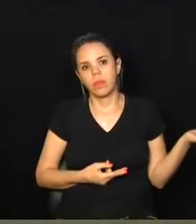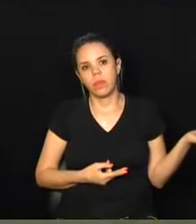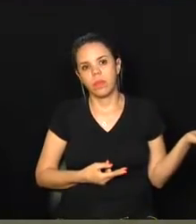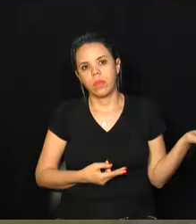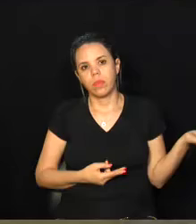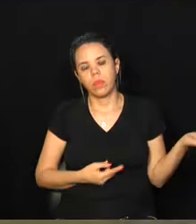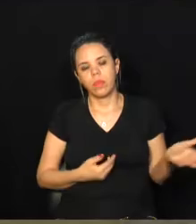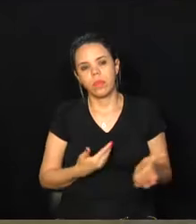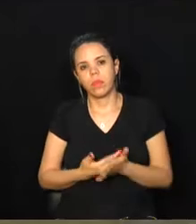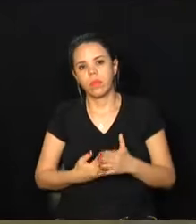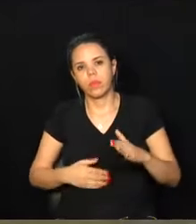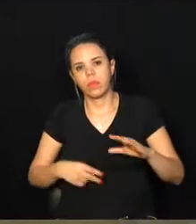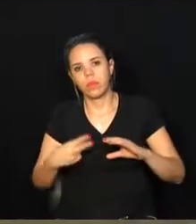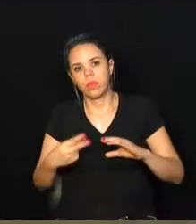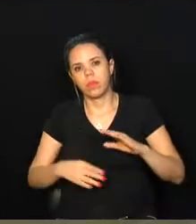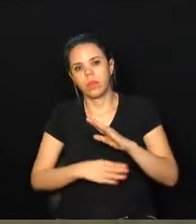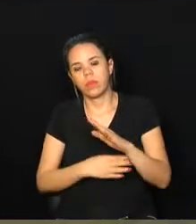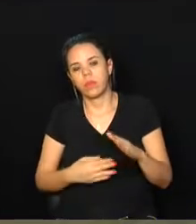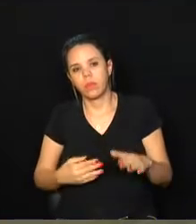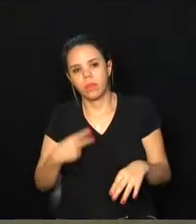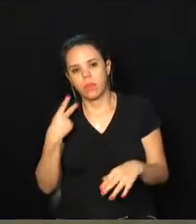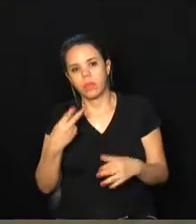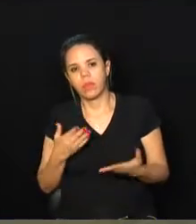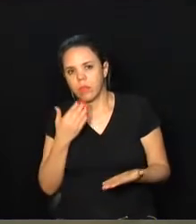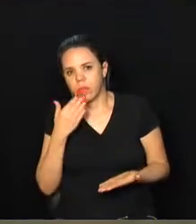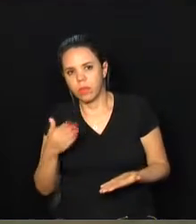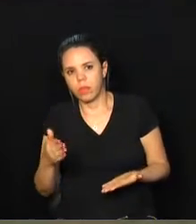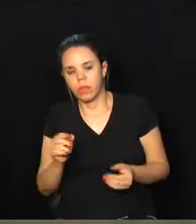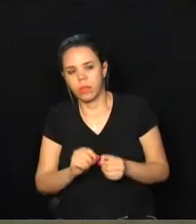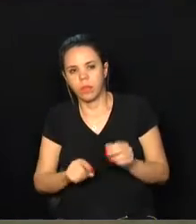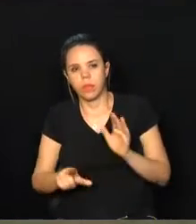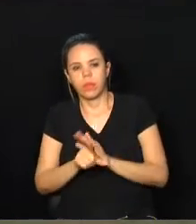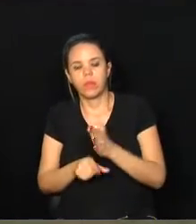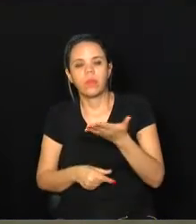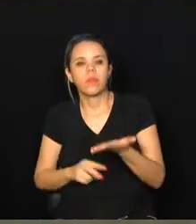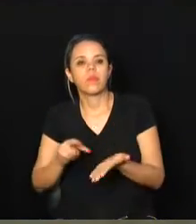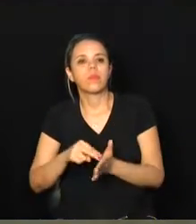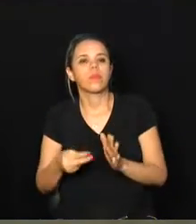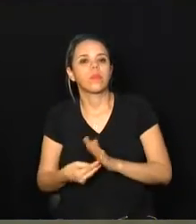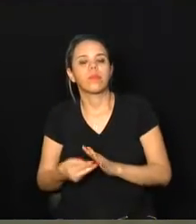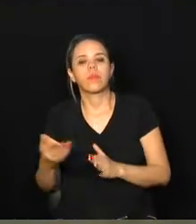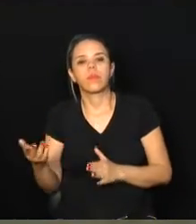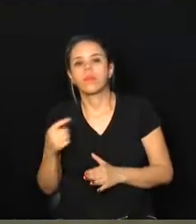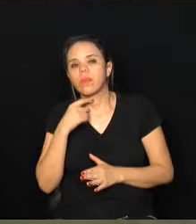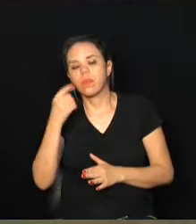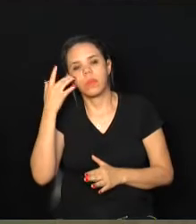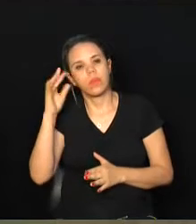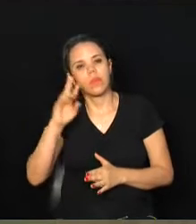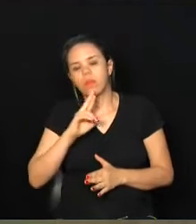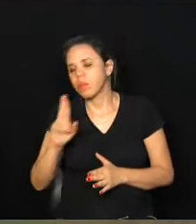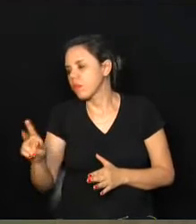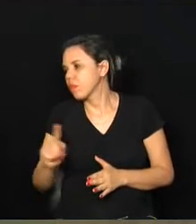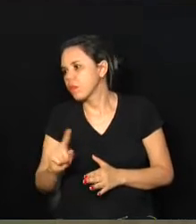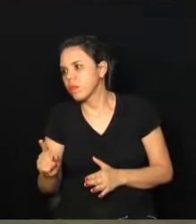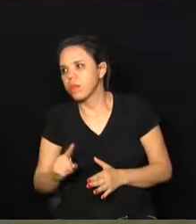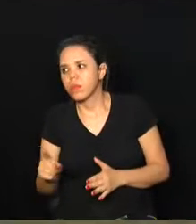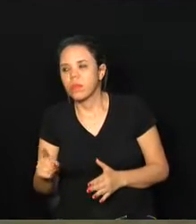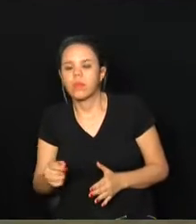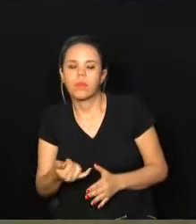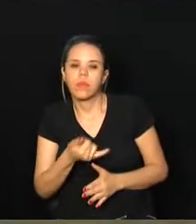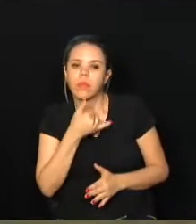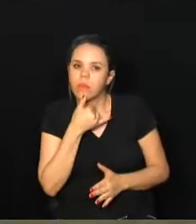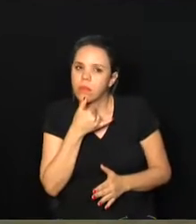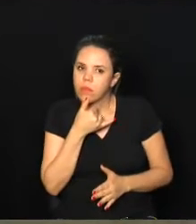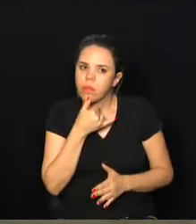Até na Câmara dos Vereadores eu vim buscar. Vocês que fizeram essa lei aqui, o que quer dizer isso aqui? Ninguém respondeu. E, infelizmente,